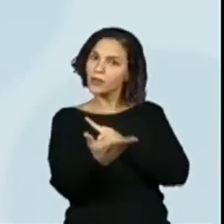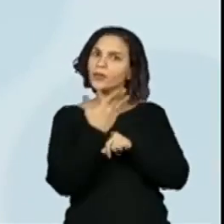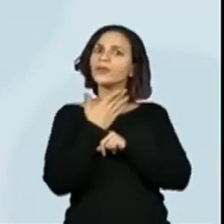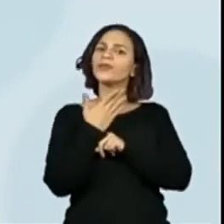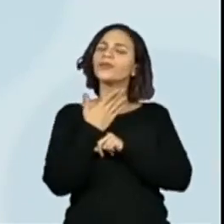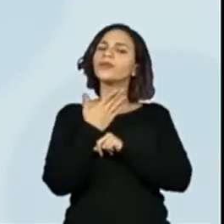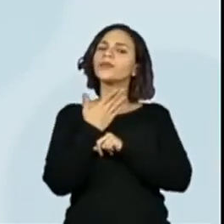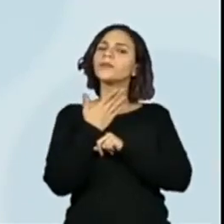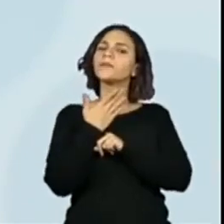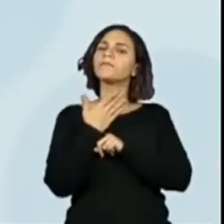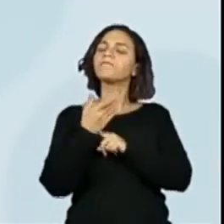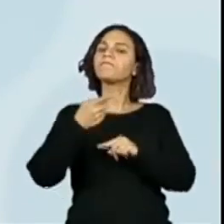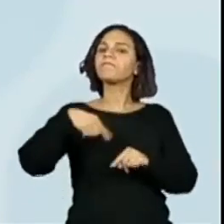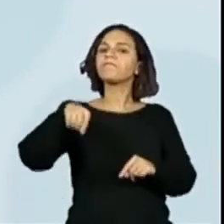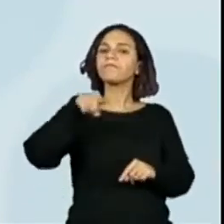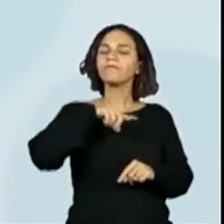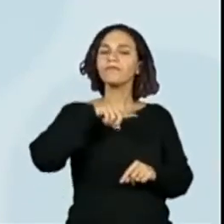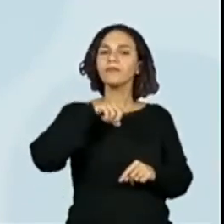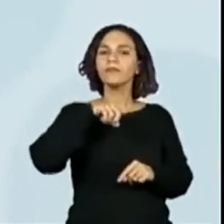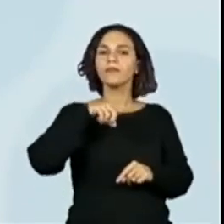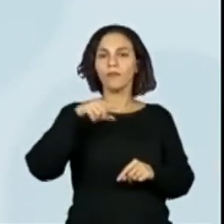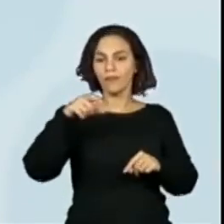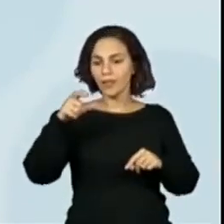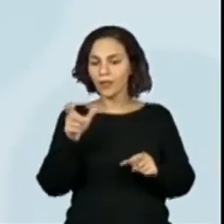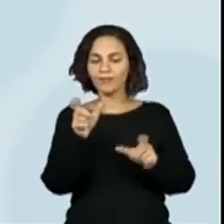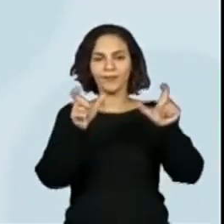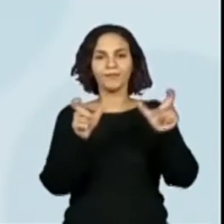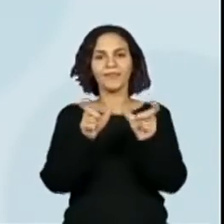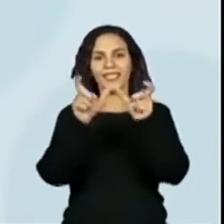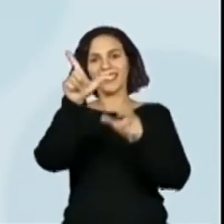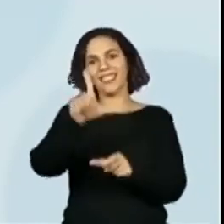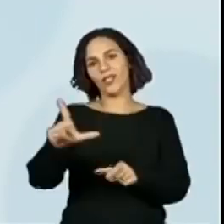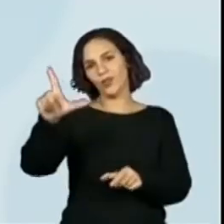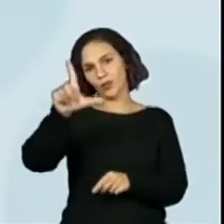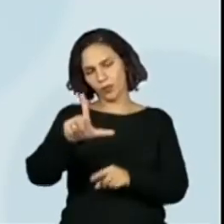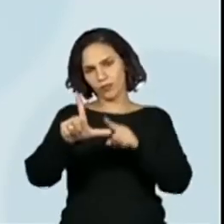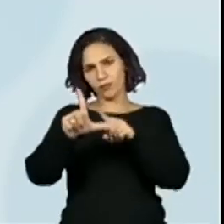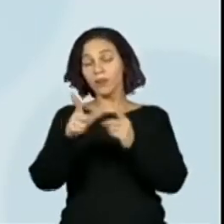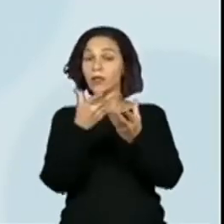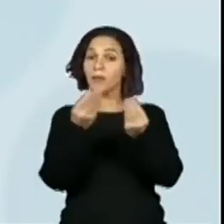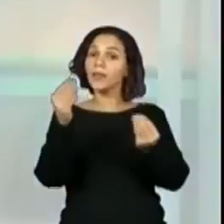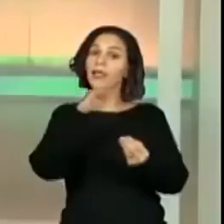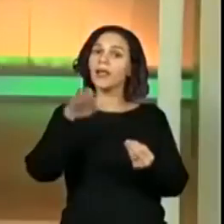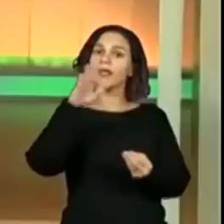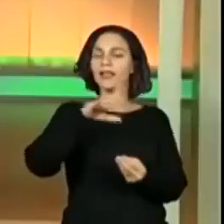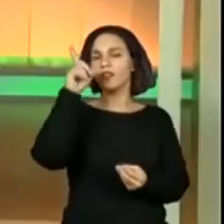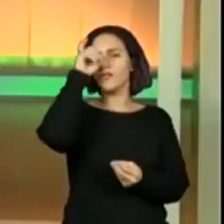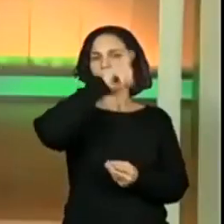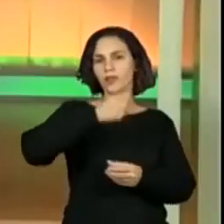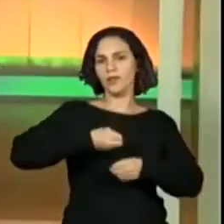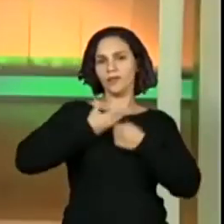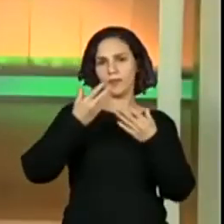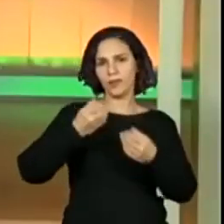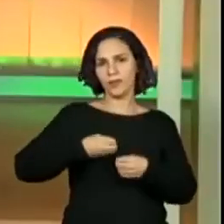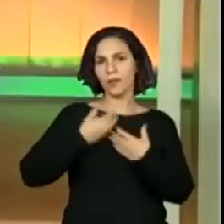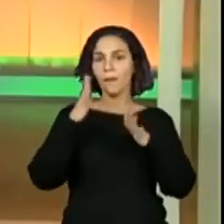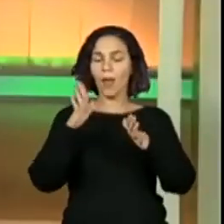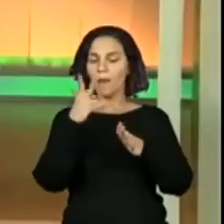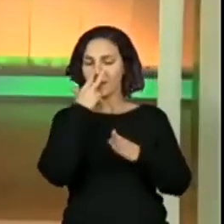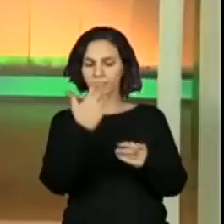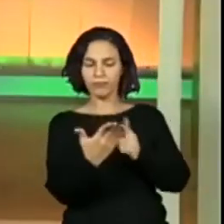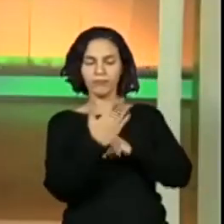nós fazermos esse tipo de composição literária, né? Muitas crianças têm muita dificuldade com o poema, mas o poema ele te